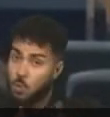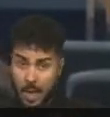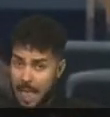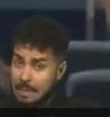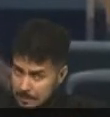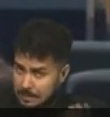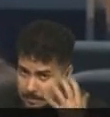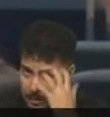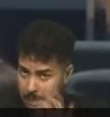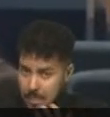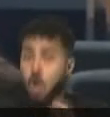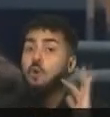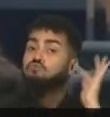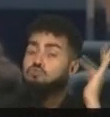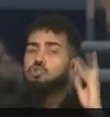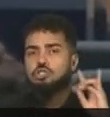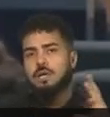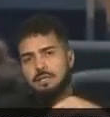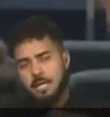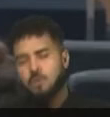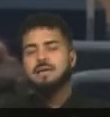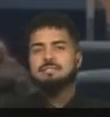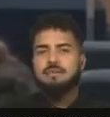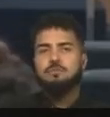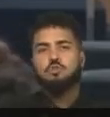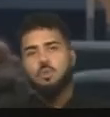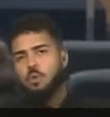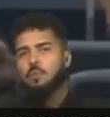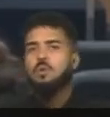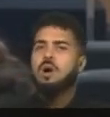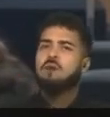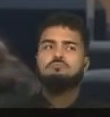rede de serviço público acessível para as massas do Rio de Janeiro.